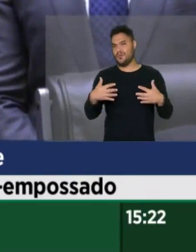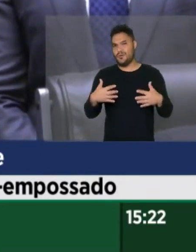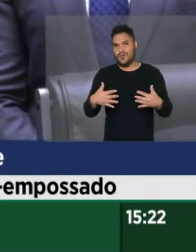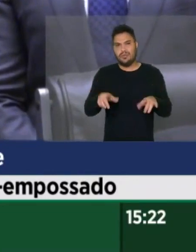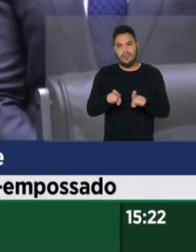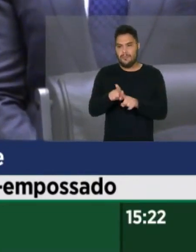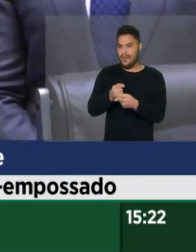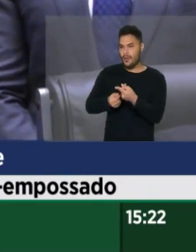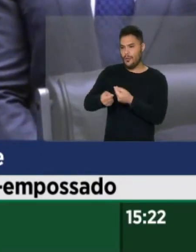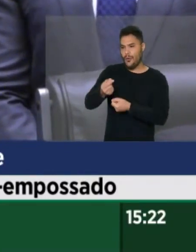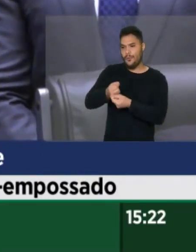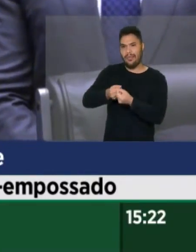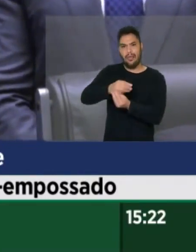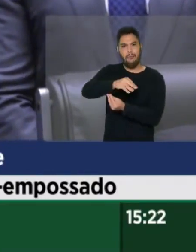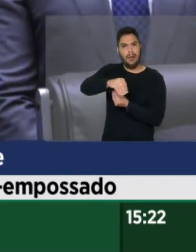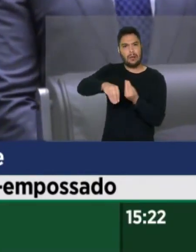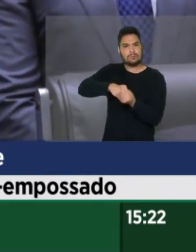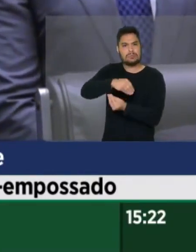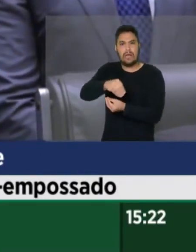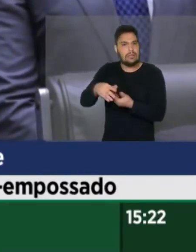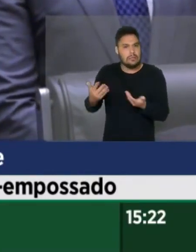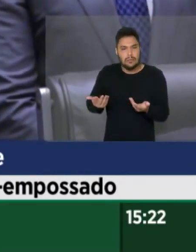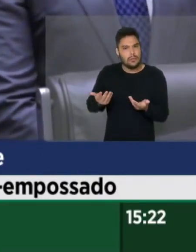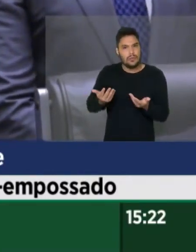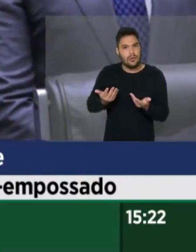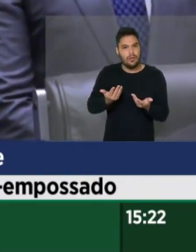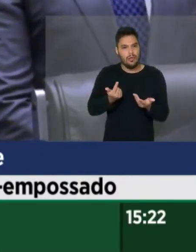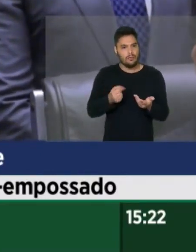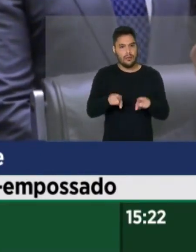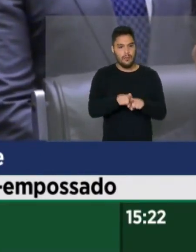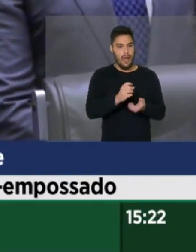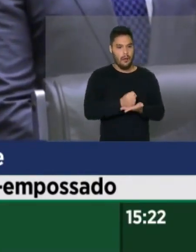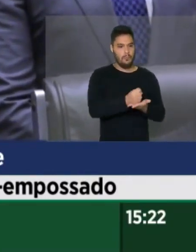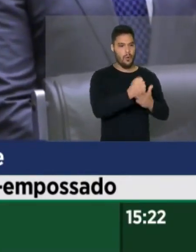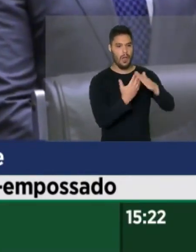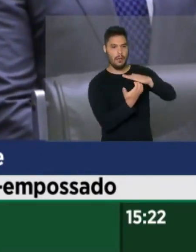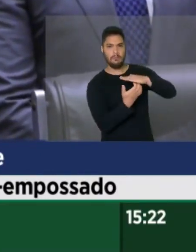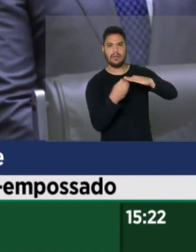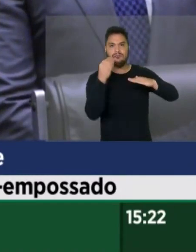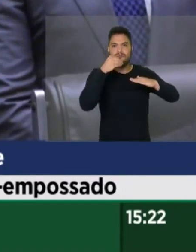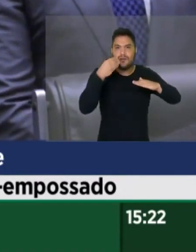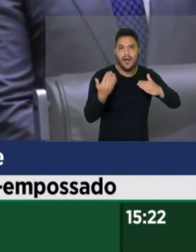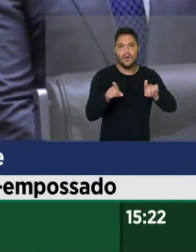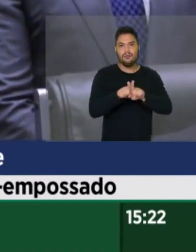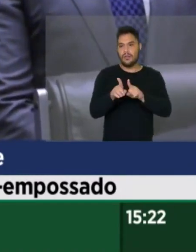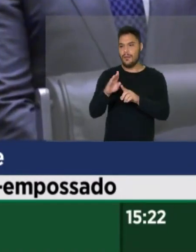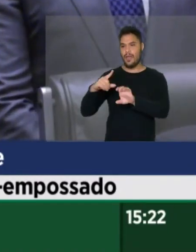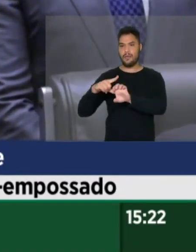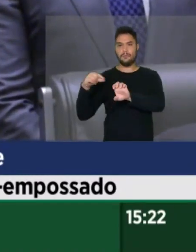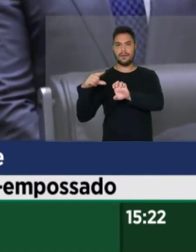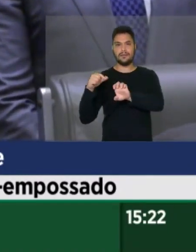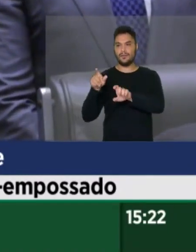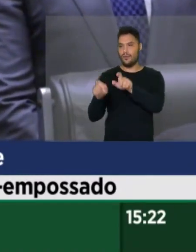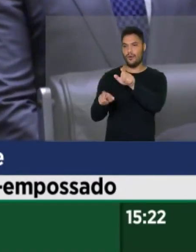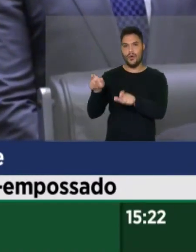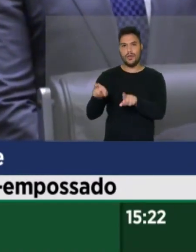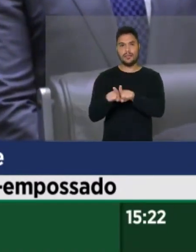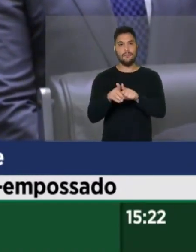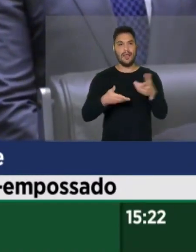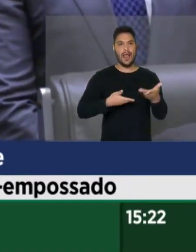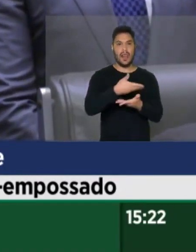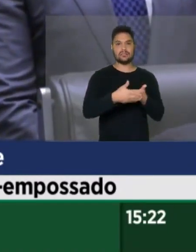economia dos financiamentos públicos do Apoio às empresas aos empreendedores e ao comércio externo